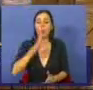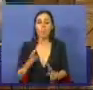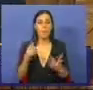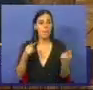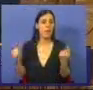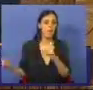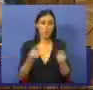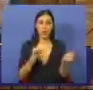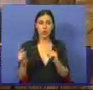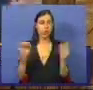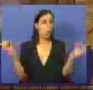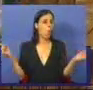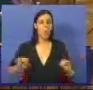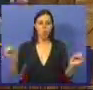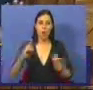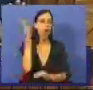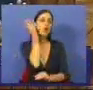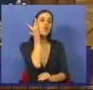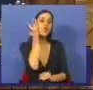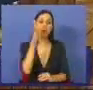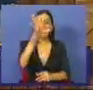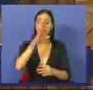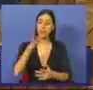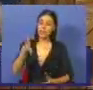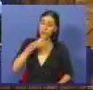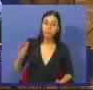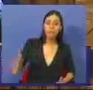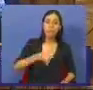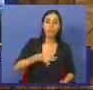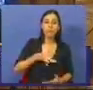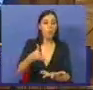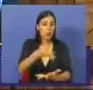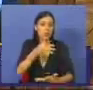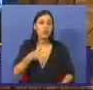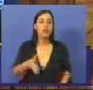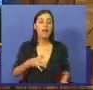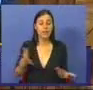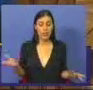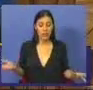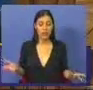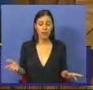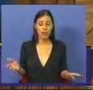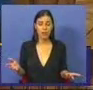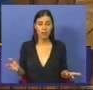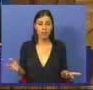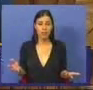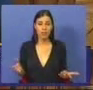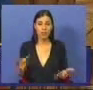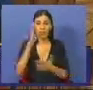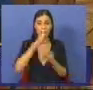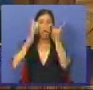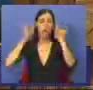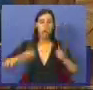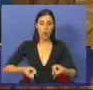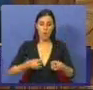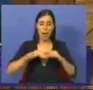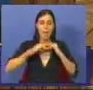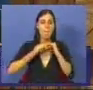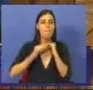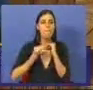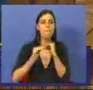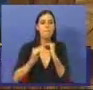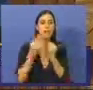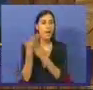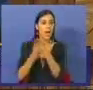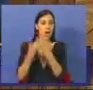há discussão nenhuma sobre os números que o Ministro nos dá. E o que nos está a dizer é que quando começa a estagnação